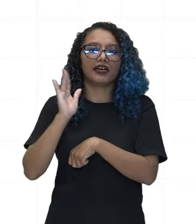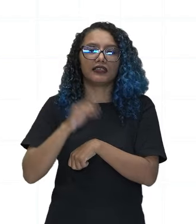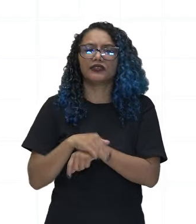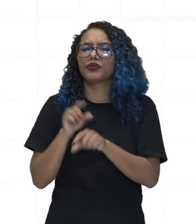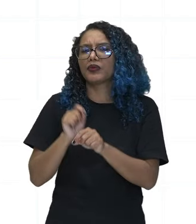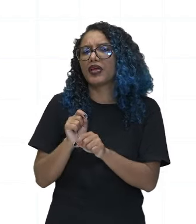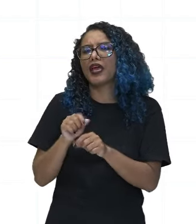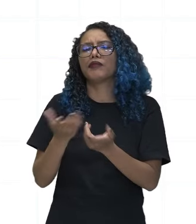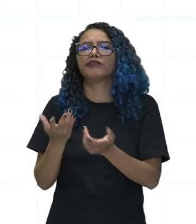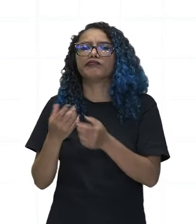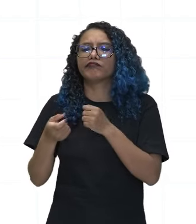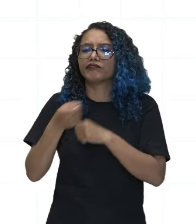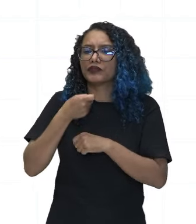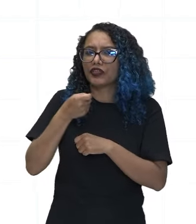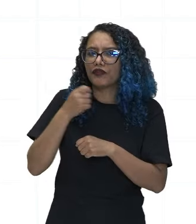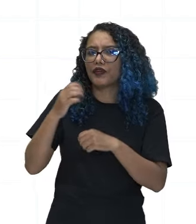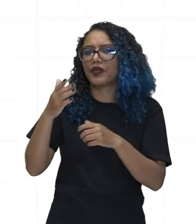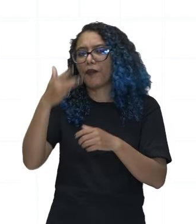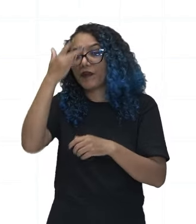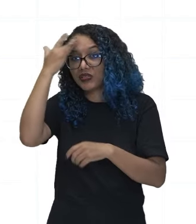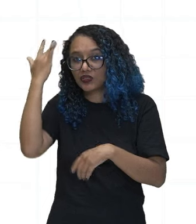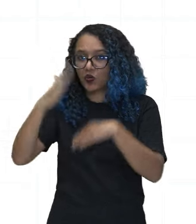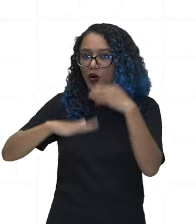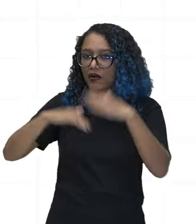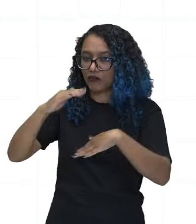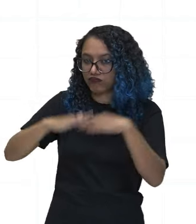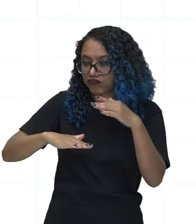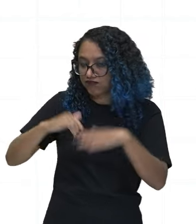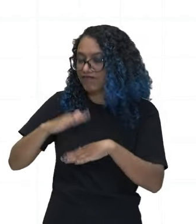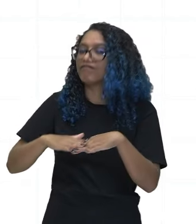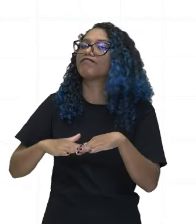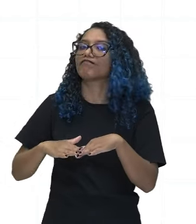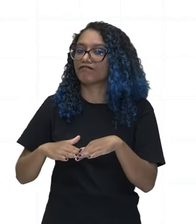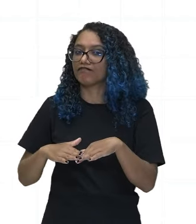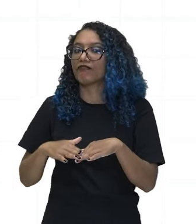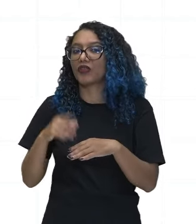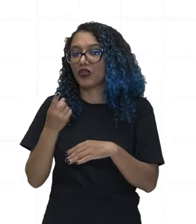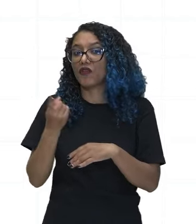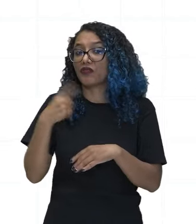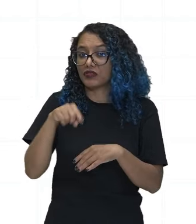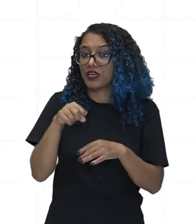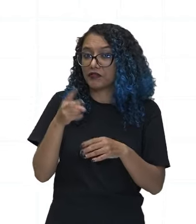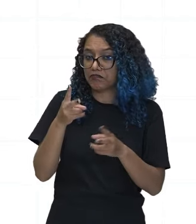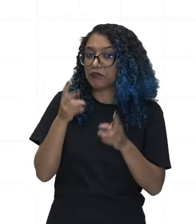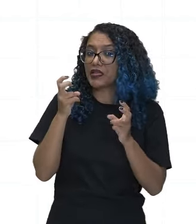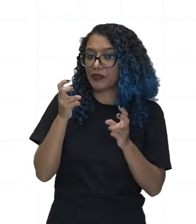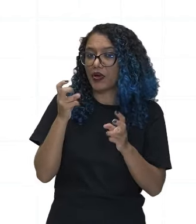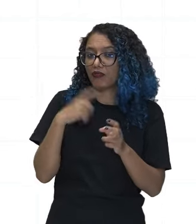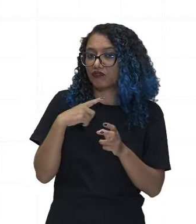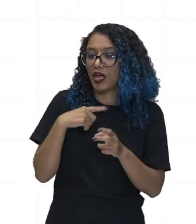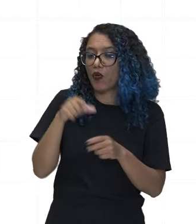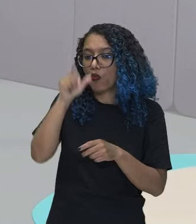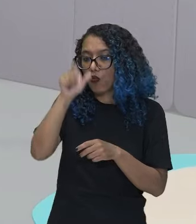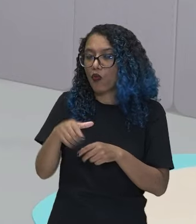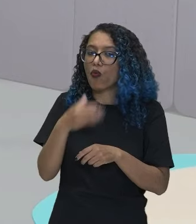entrevistar, né, alguém que conhece o assunto, um especialista, como vocês viram aí na reportagem que acabou de passar, né,